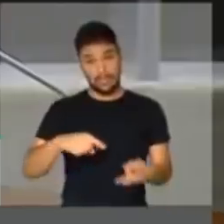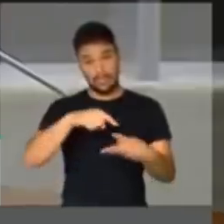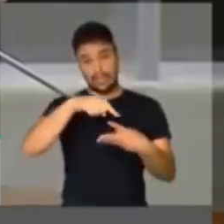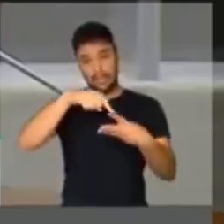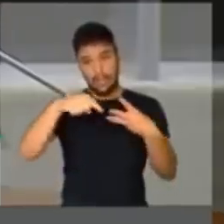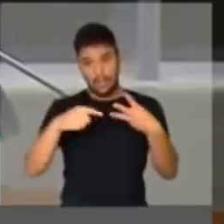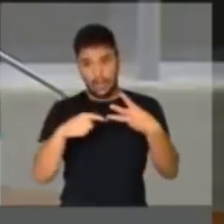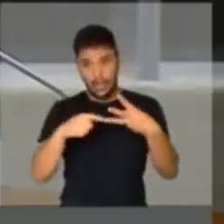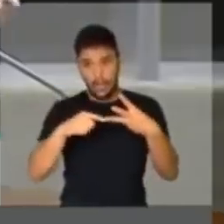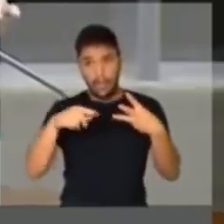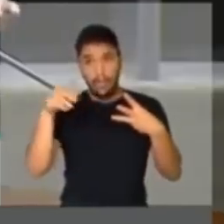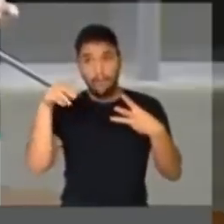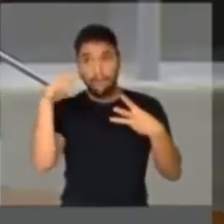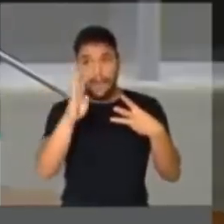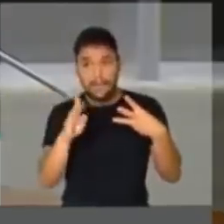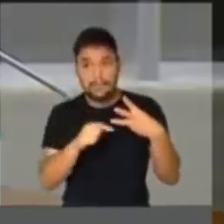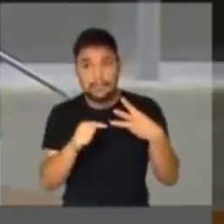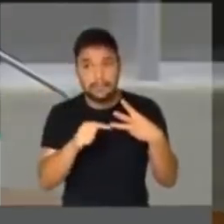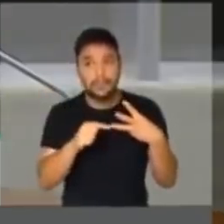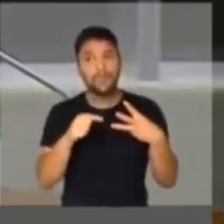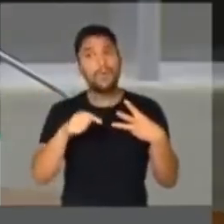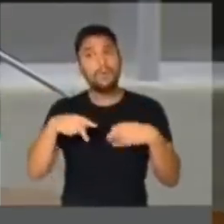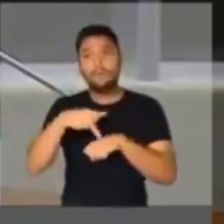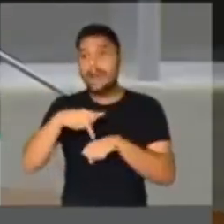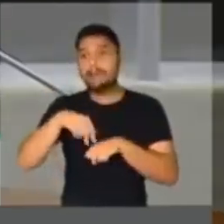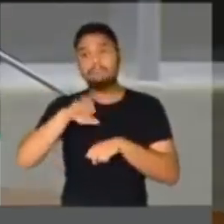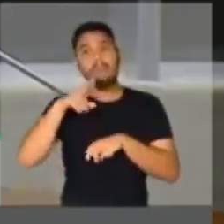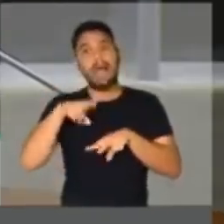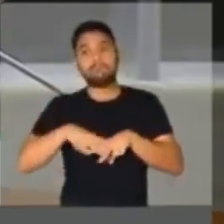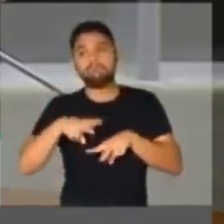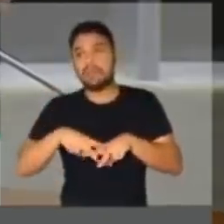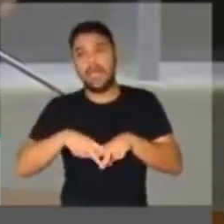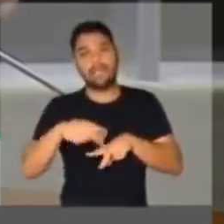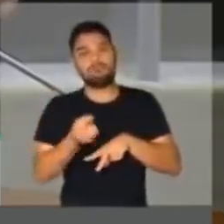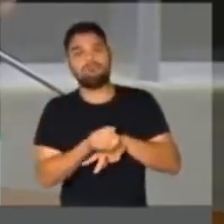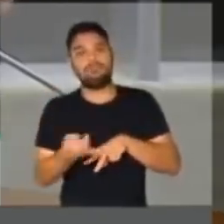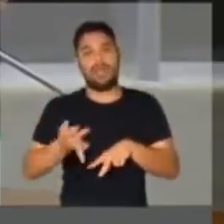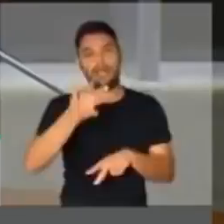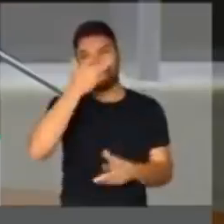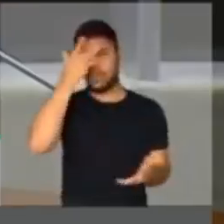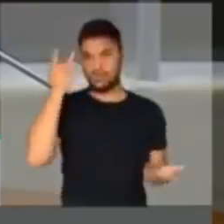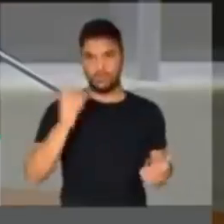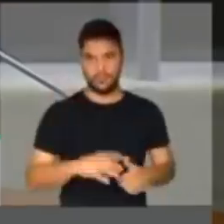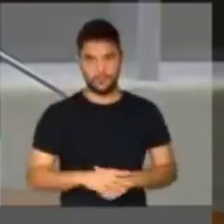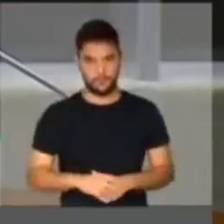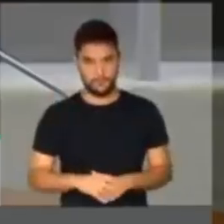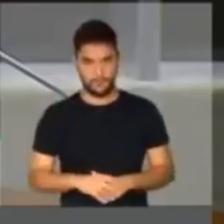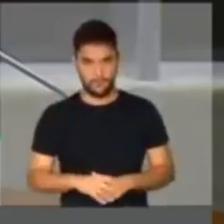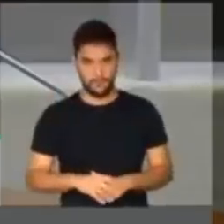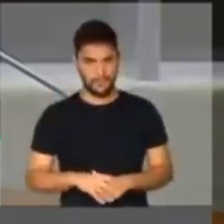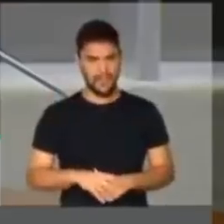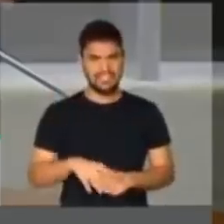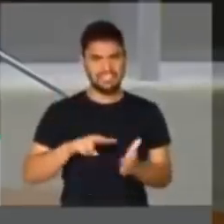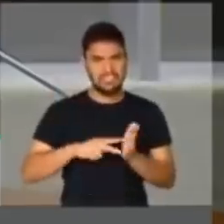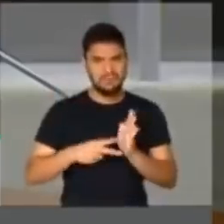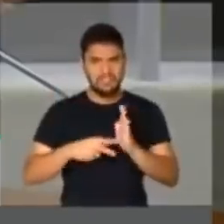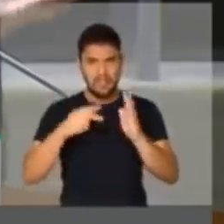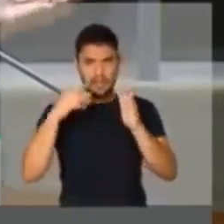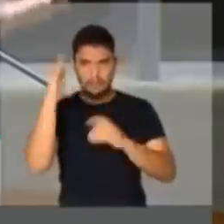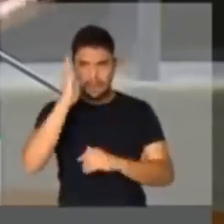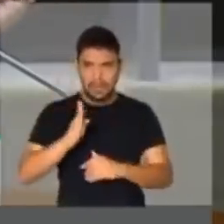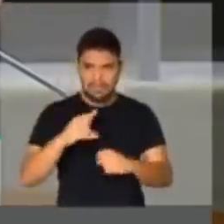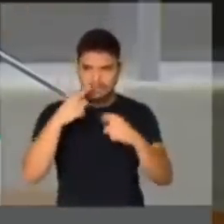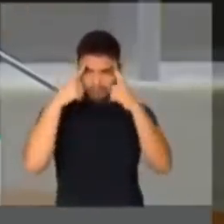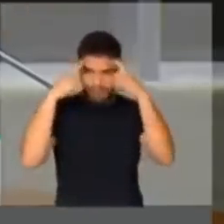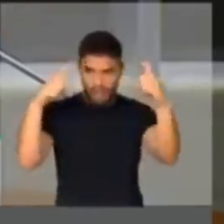pessoas encarceradas do mundo. É o terceiro. O Brasil não ficou menos violento ou ficou um país que devolvesse